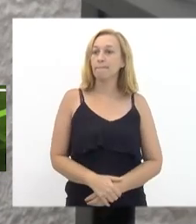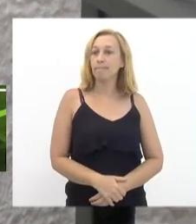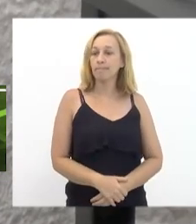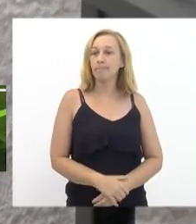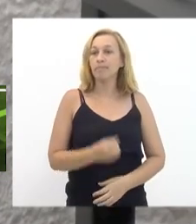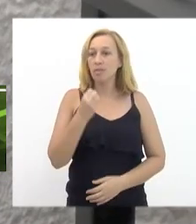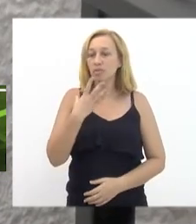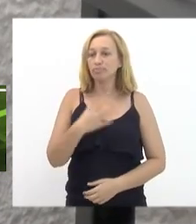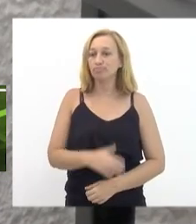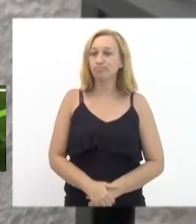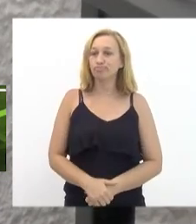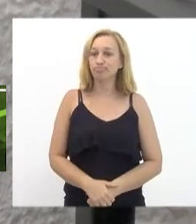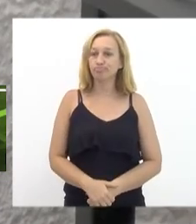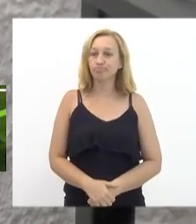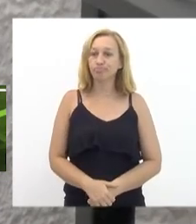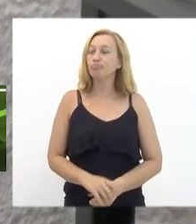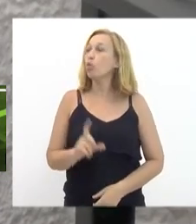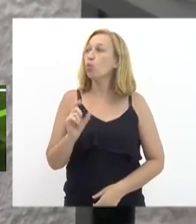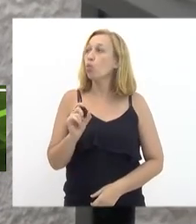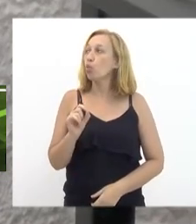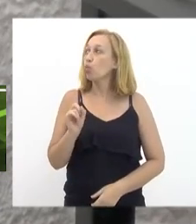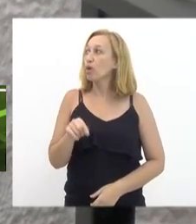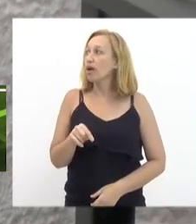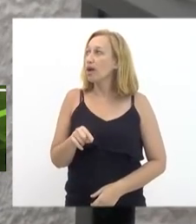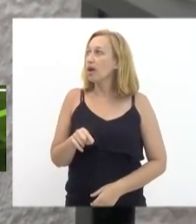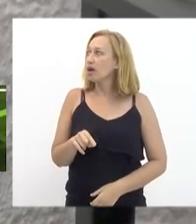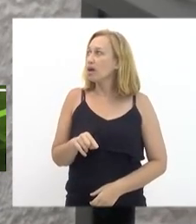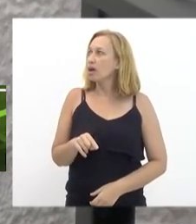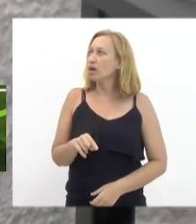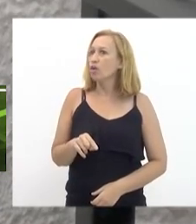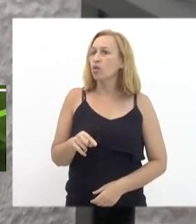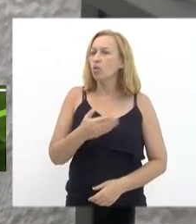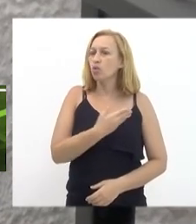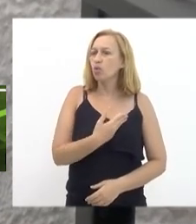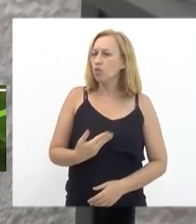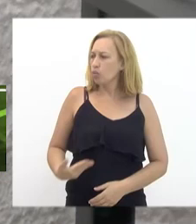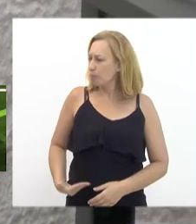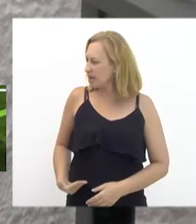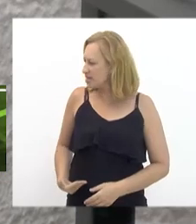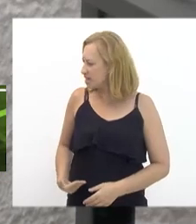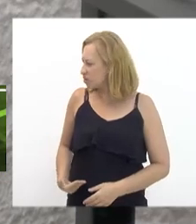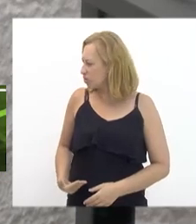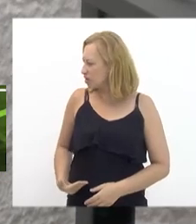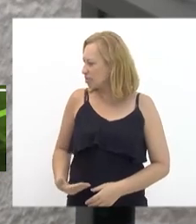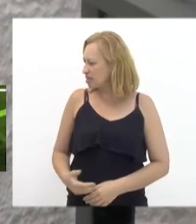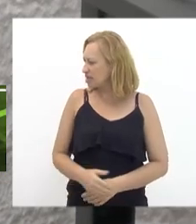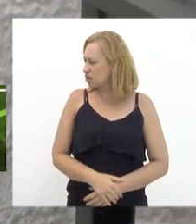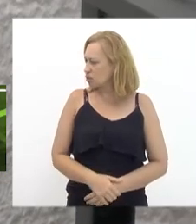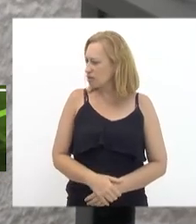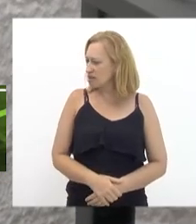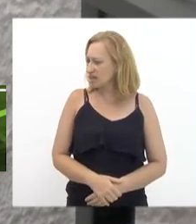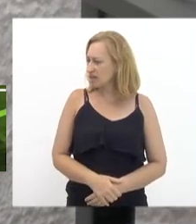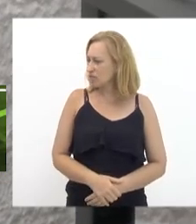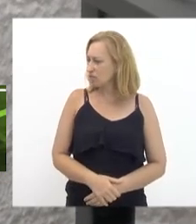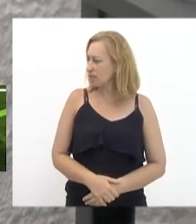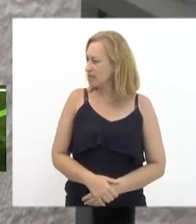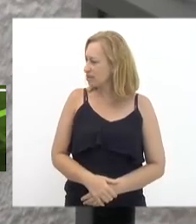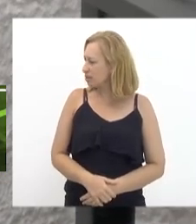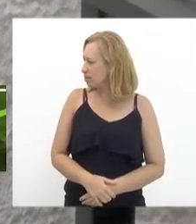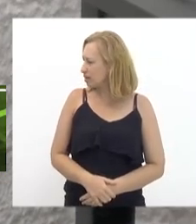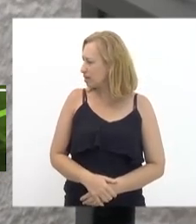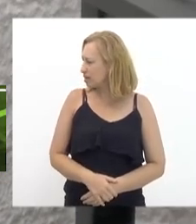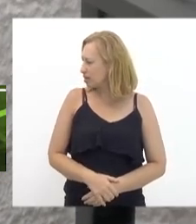Tá bom o que que é o governo presente Vendo presente basicamente é o sentimento das prefeituras